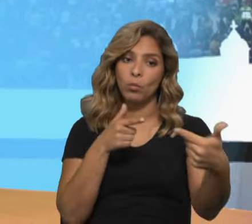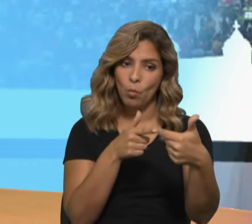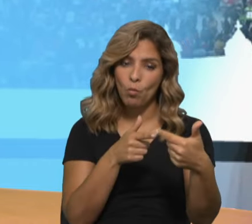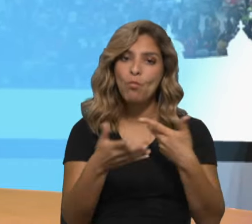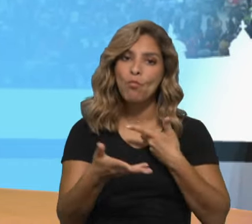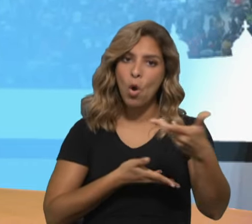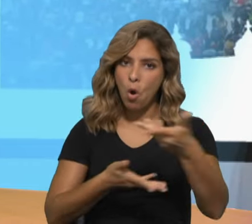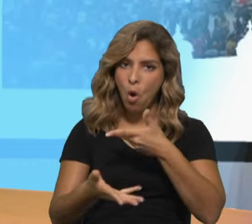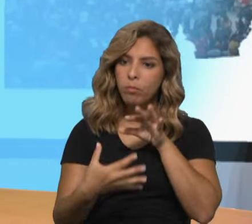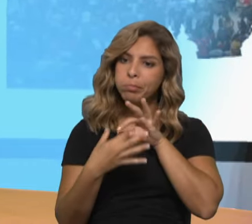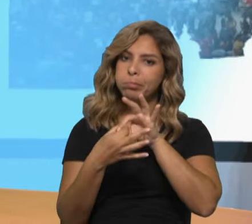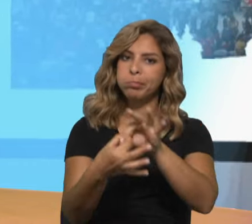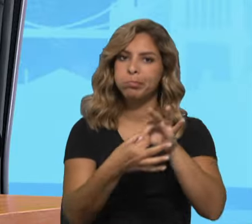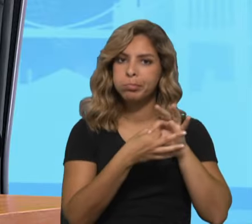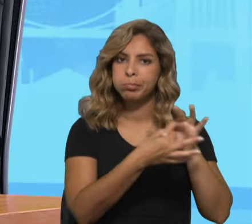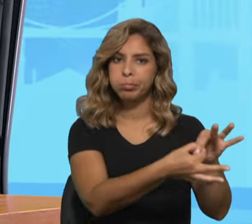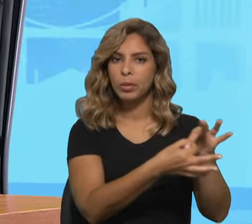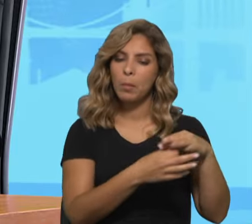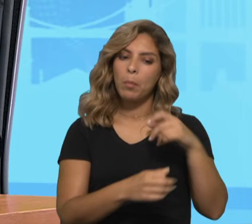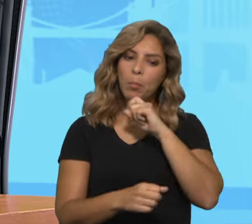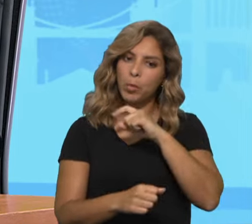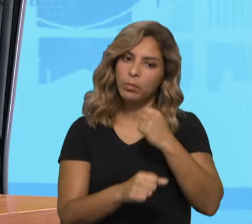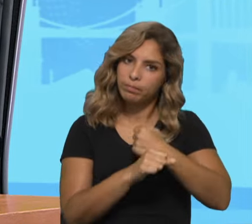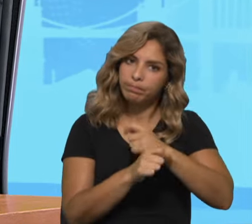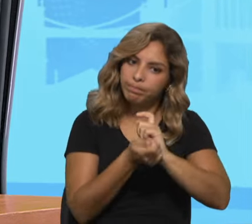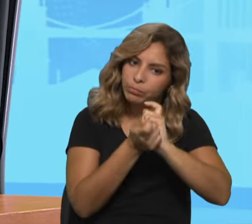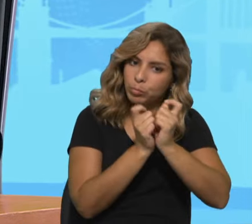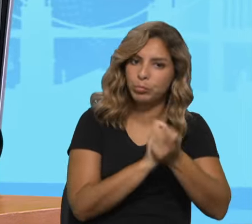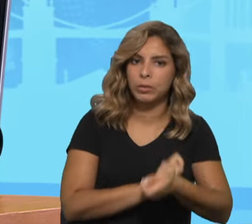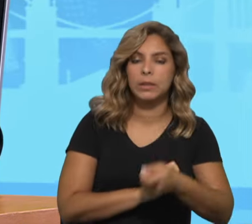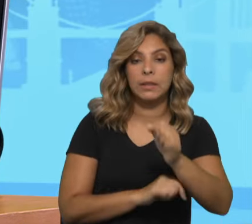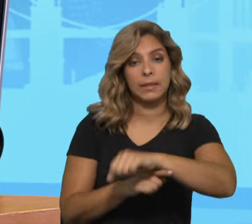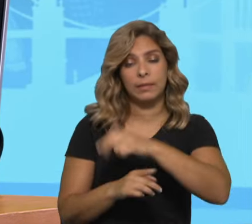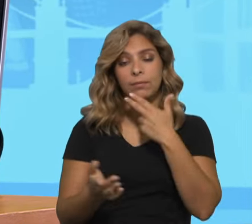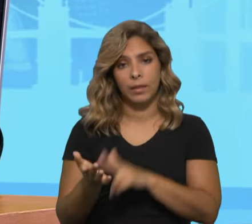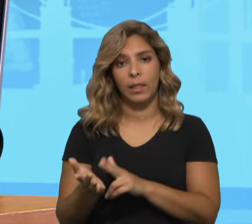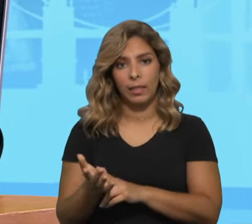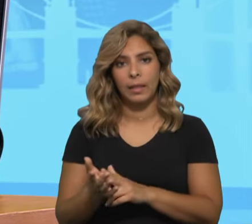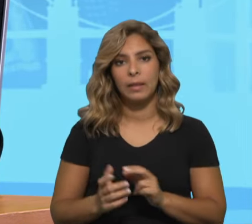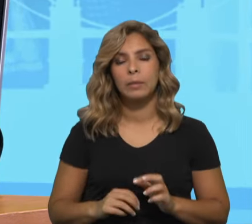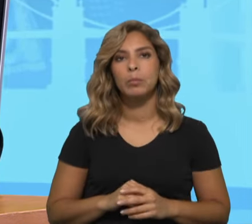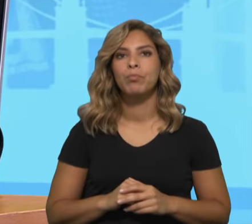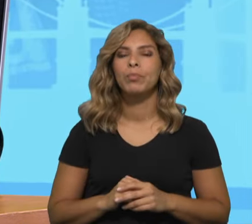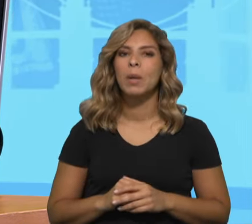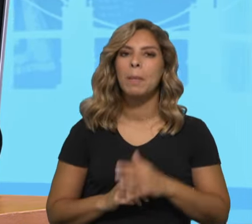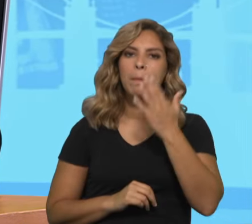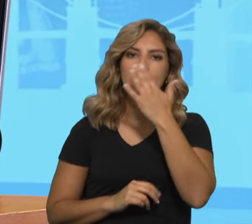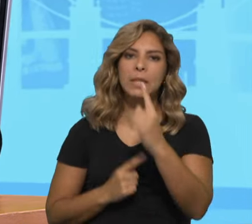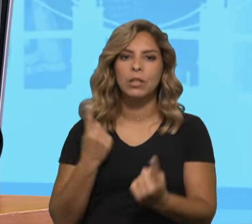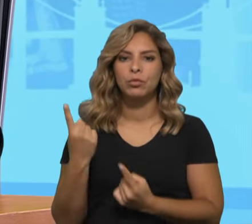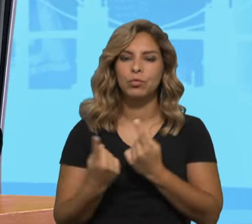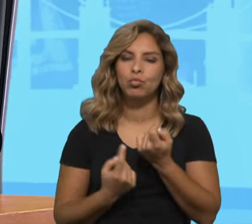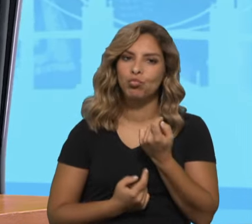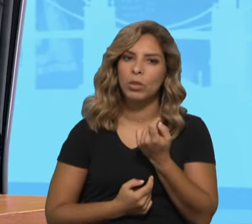margem para se trabalhar. Não? É verdade. Há um certo receio de